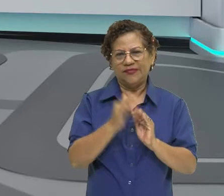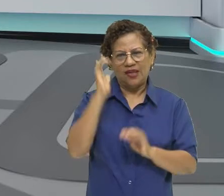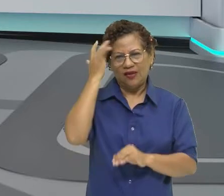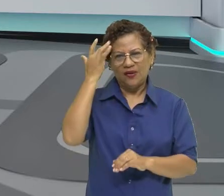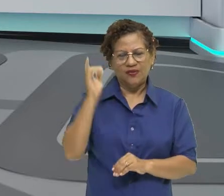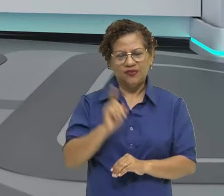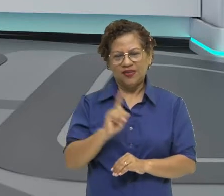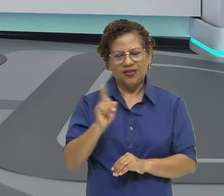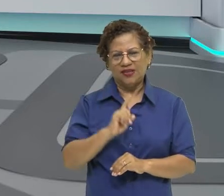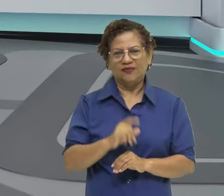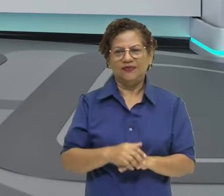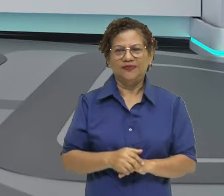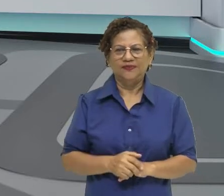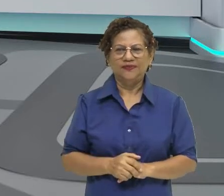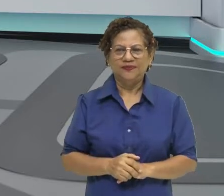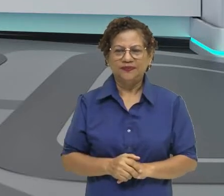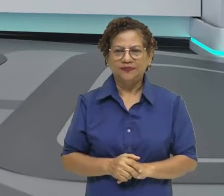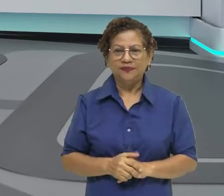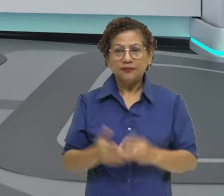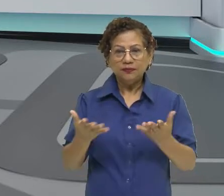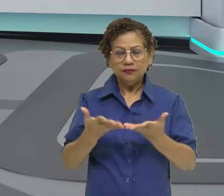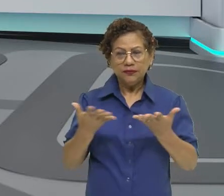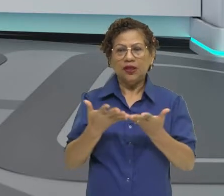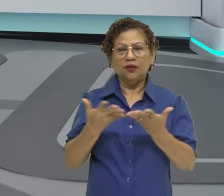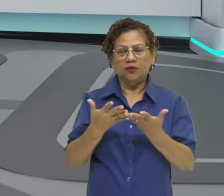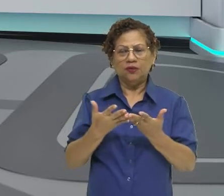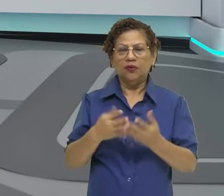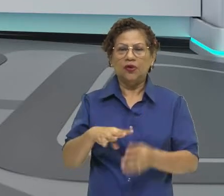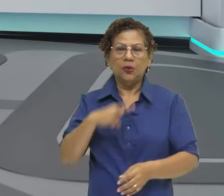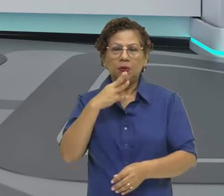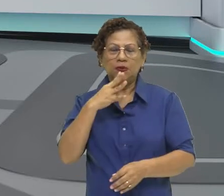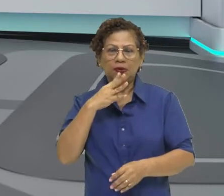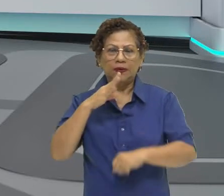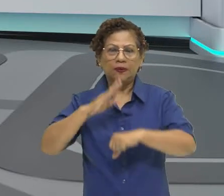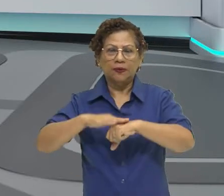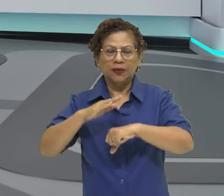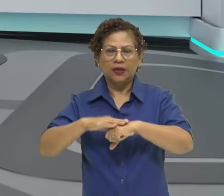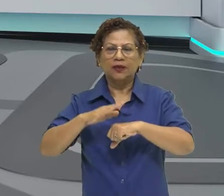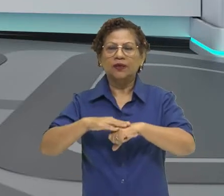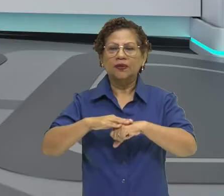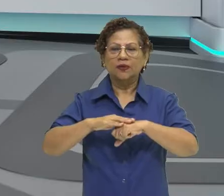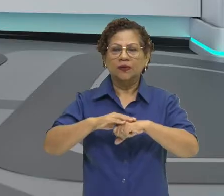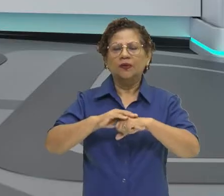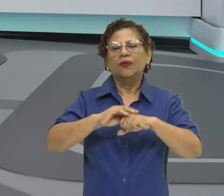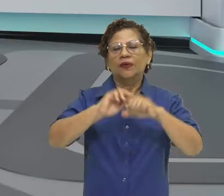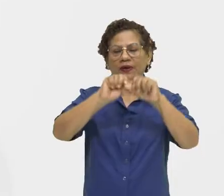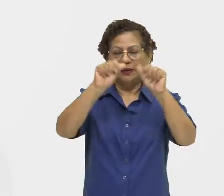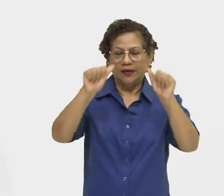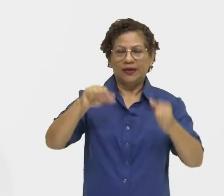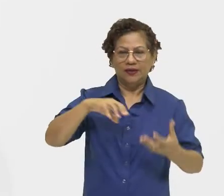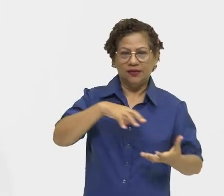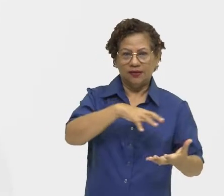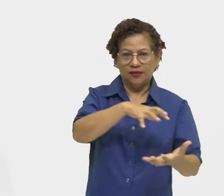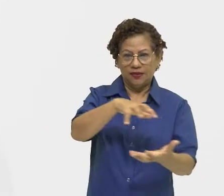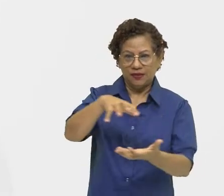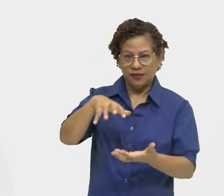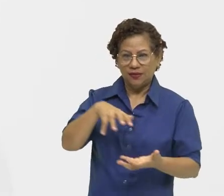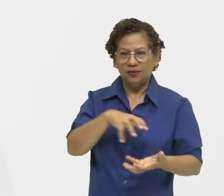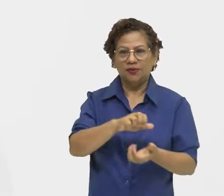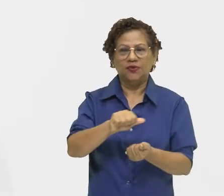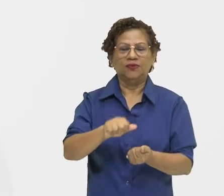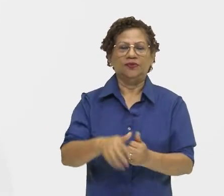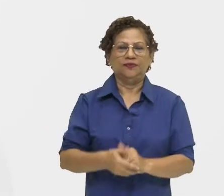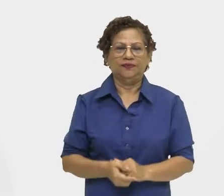a essa viagem pelo mundo das artes, nós vamos começar agora a falar sobre a civilização egípcia.